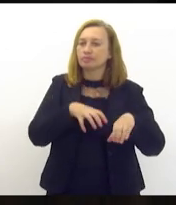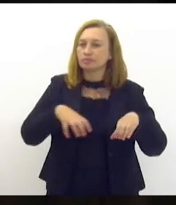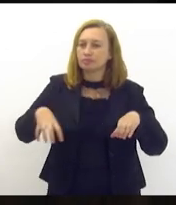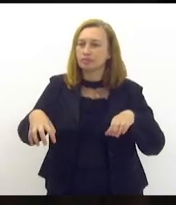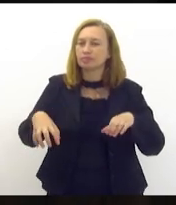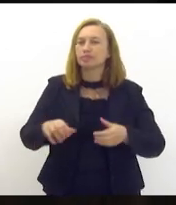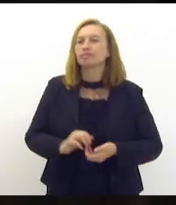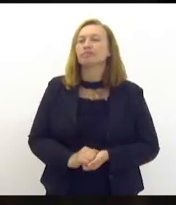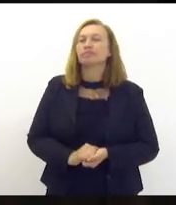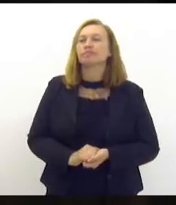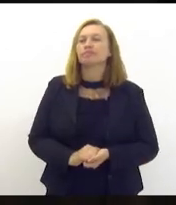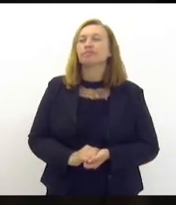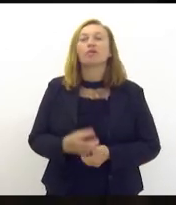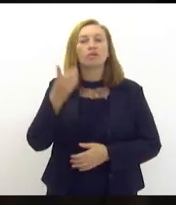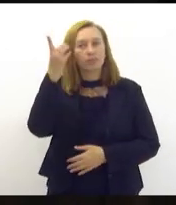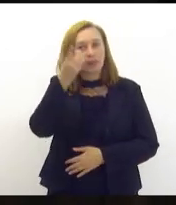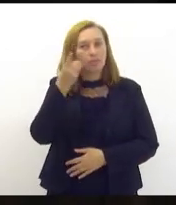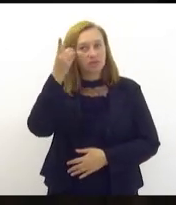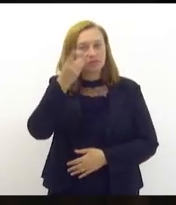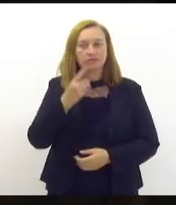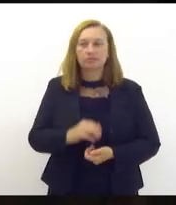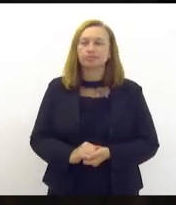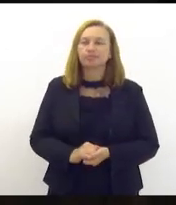Regional, deputado